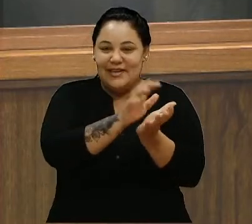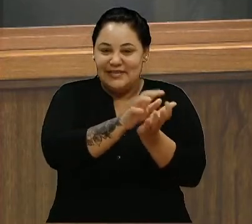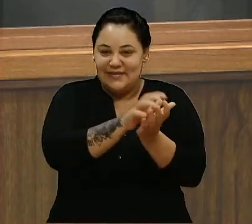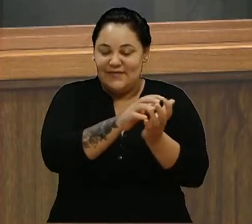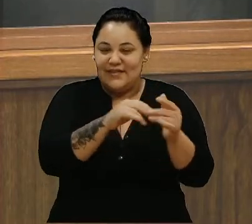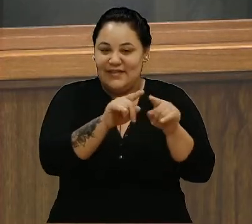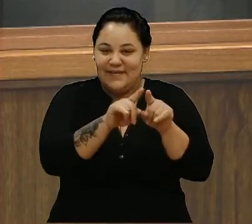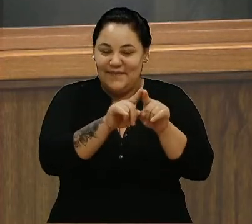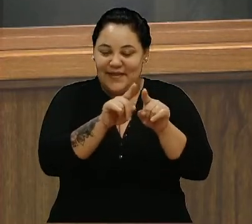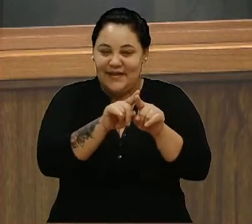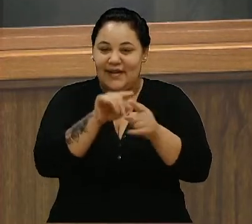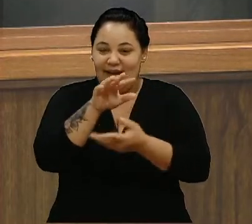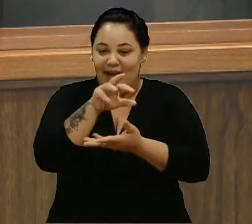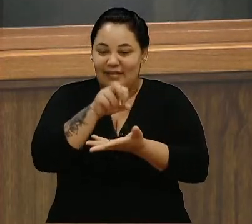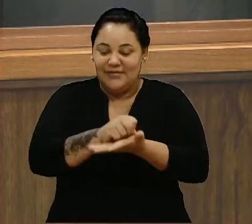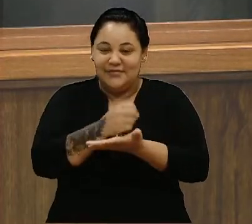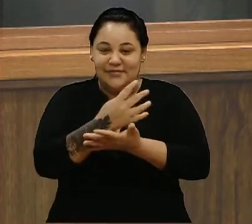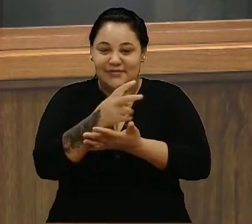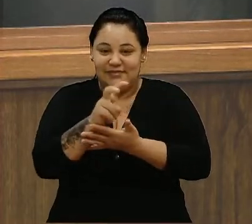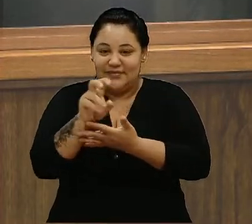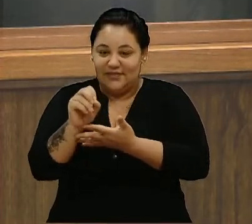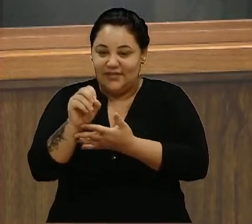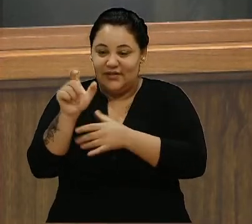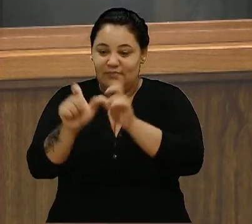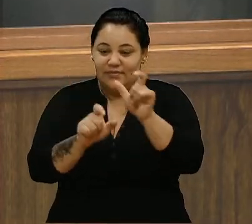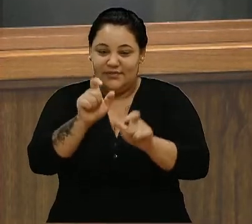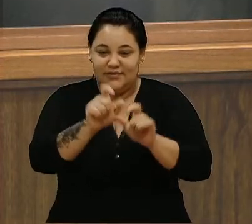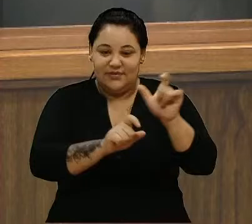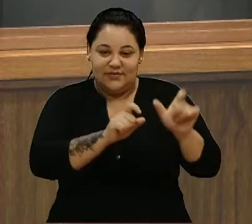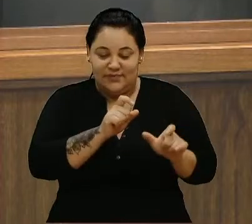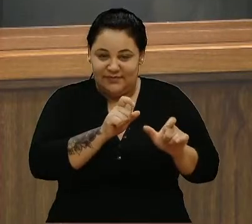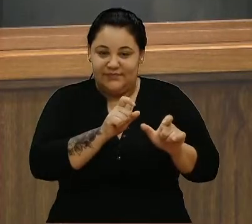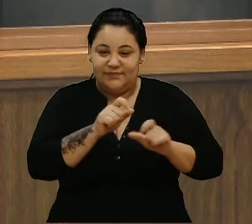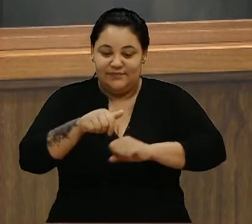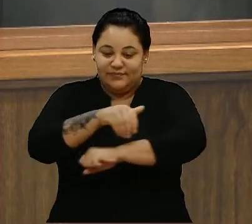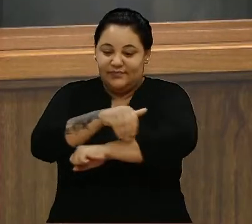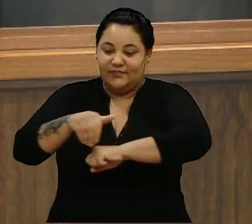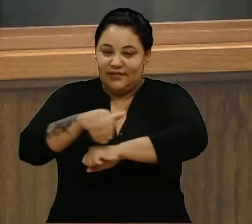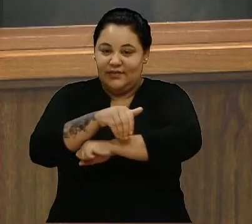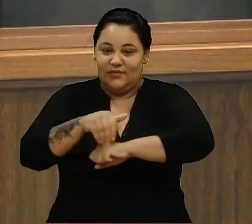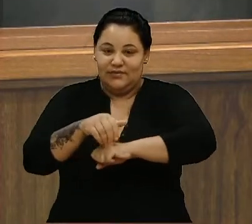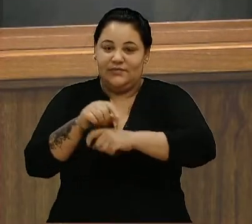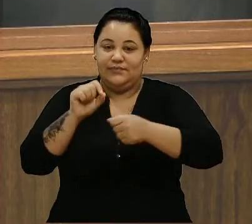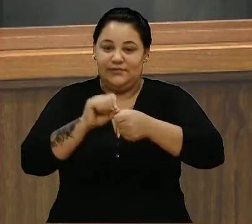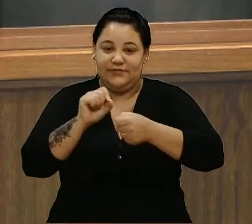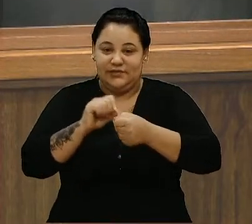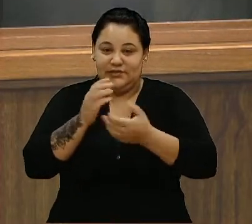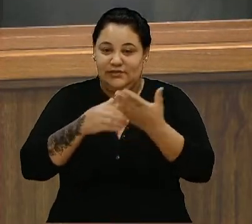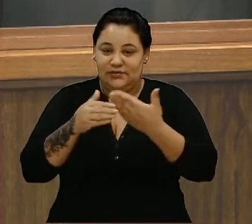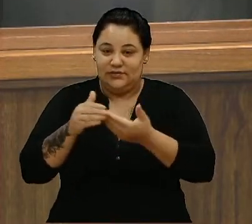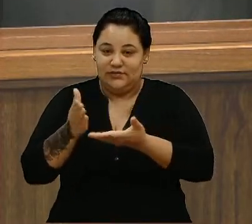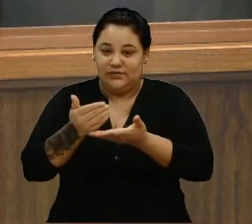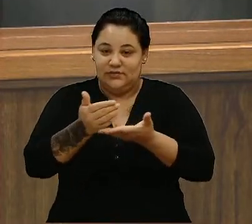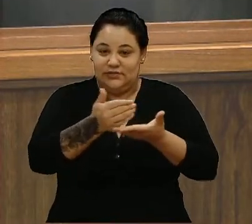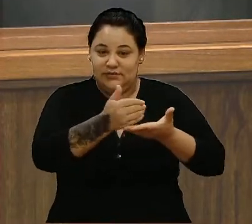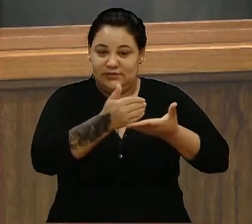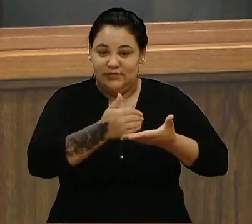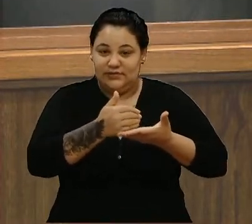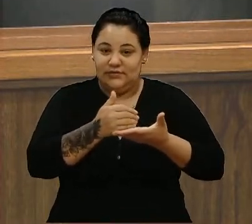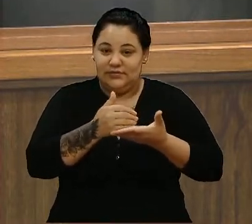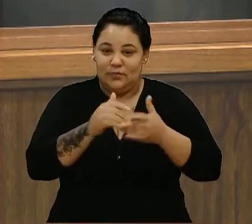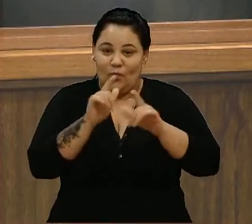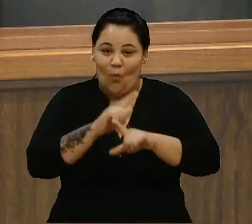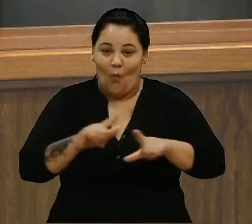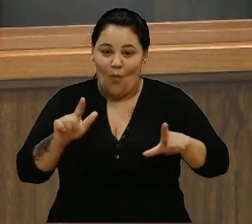cadastrou 450 pessoas que estão em situação de rua para fazer toda a coleta da limpeza no carnaval, por